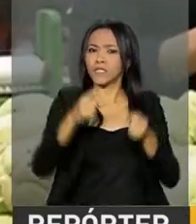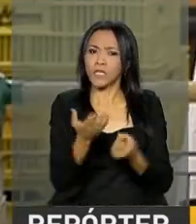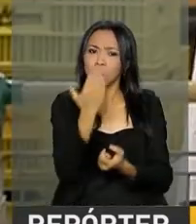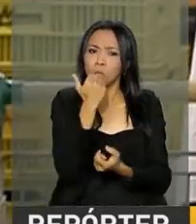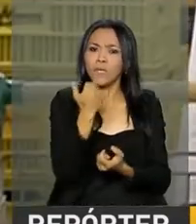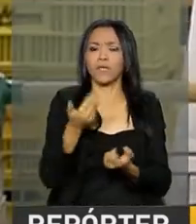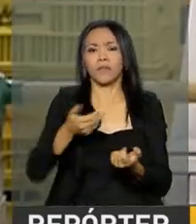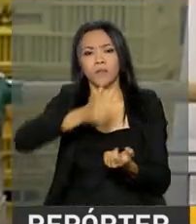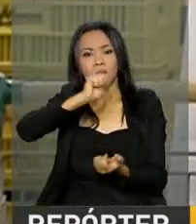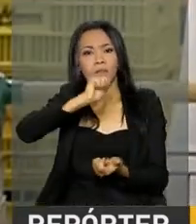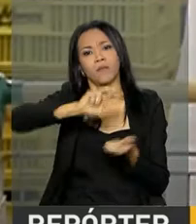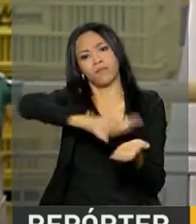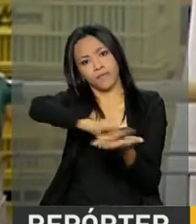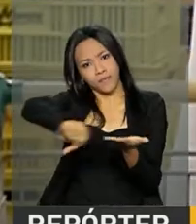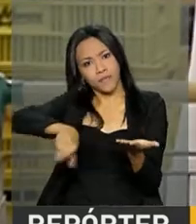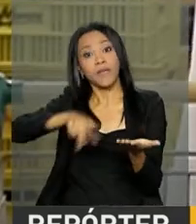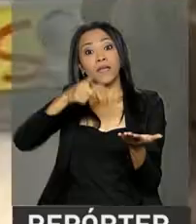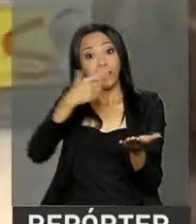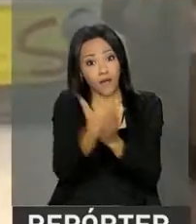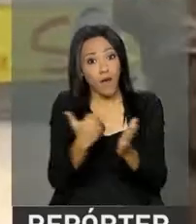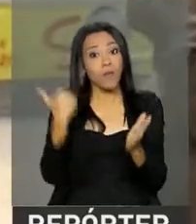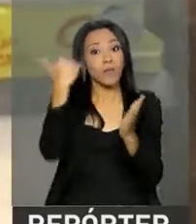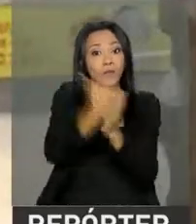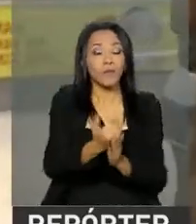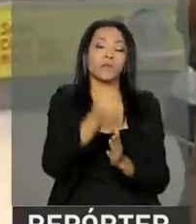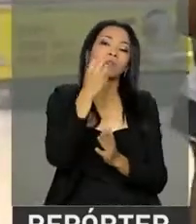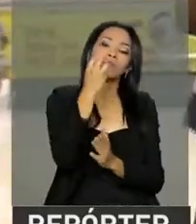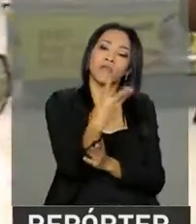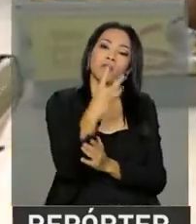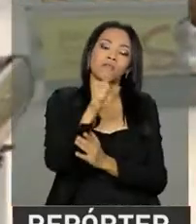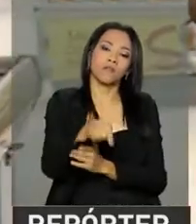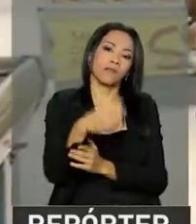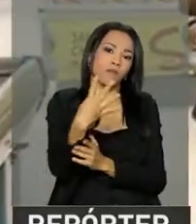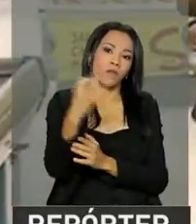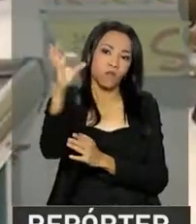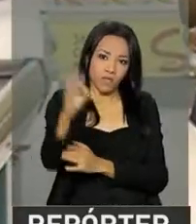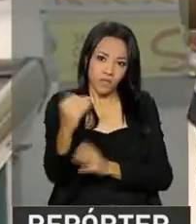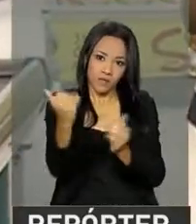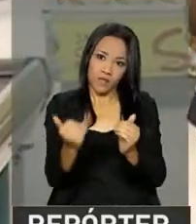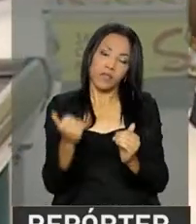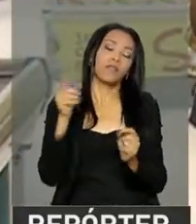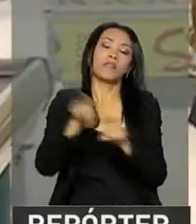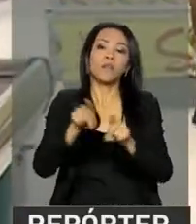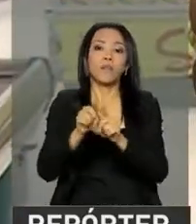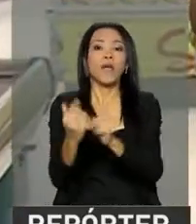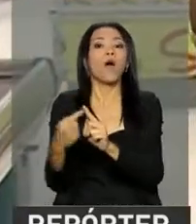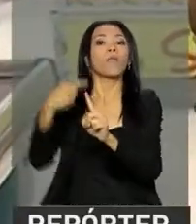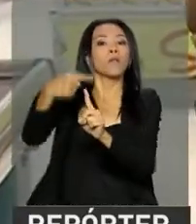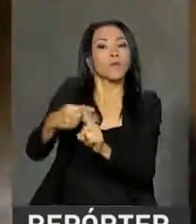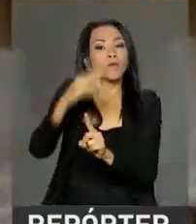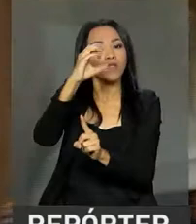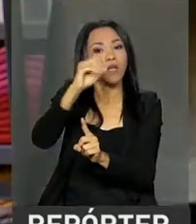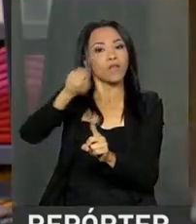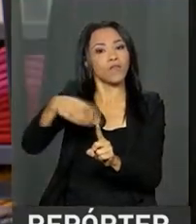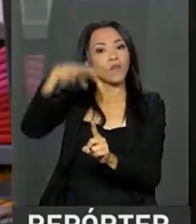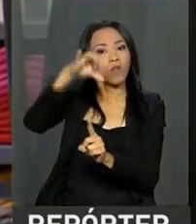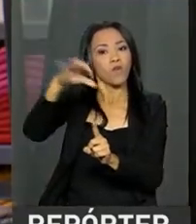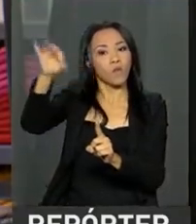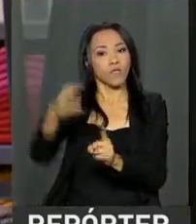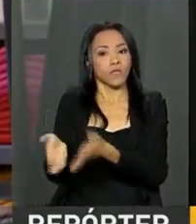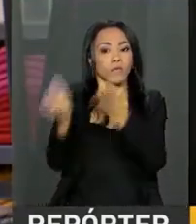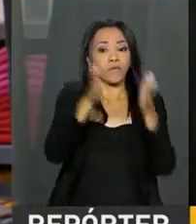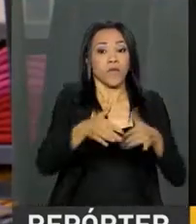que recuperou a queda de 4,3 por cento em março e avançou ainda 0,9 por cento nas vendas de